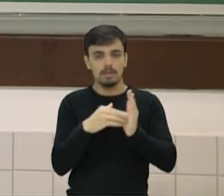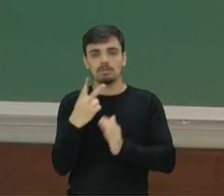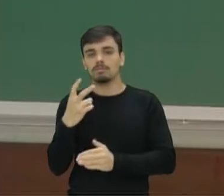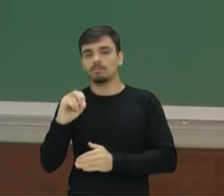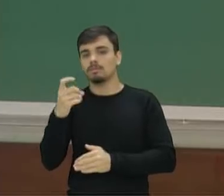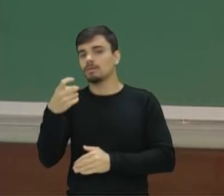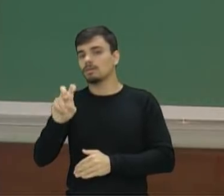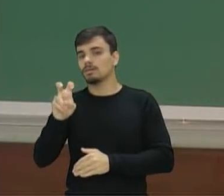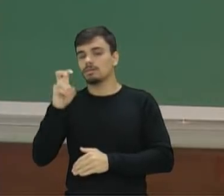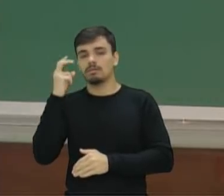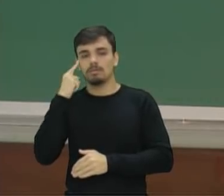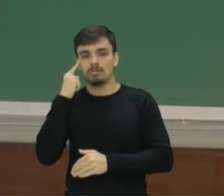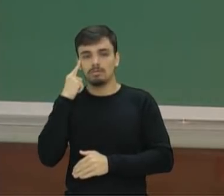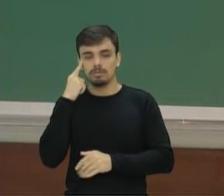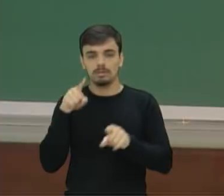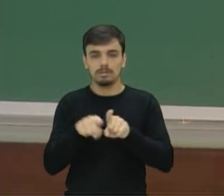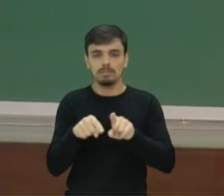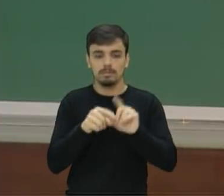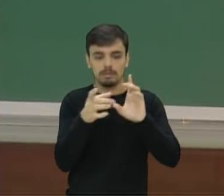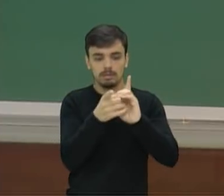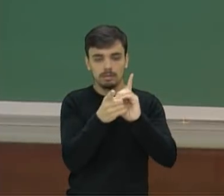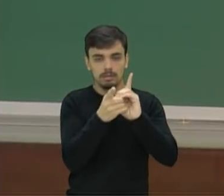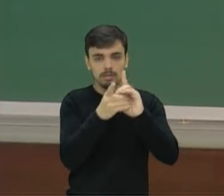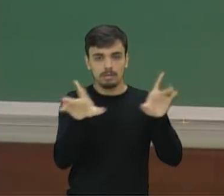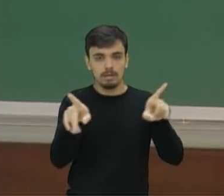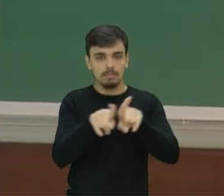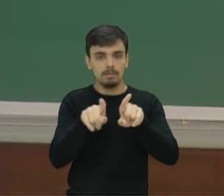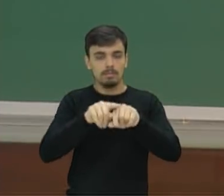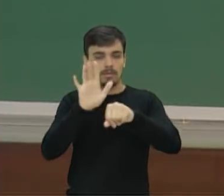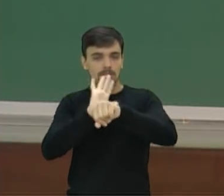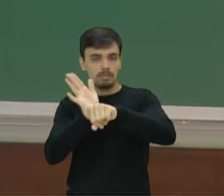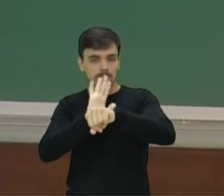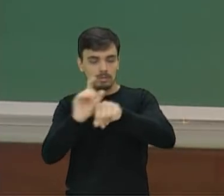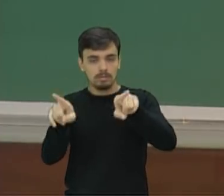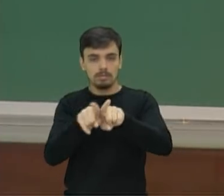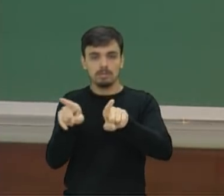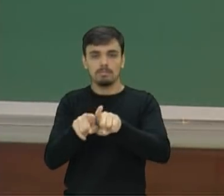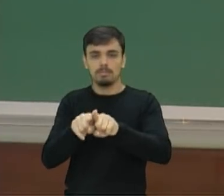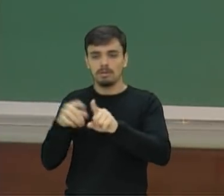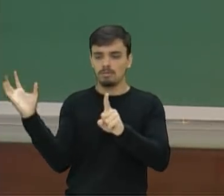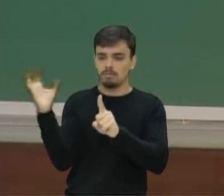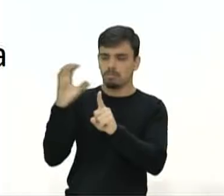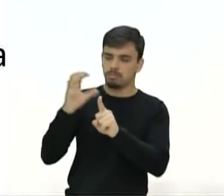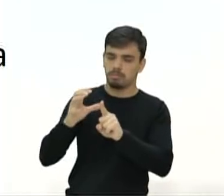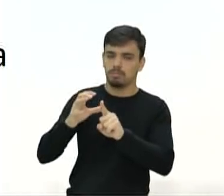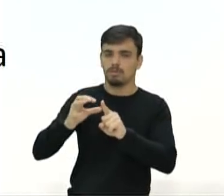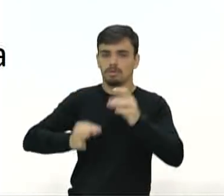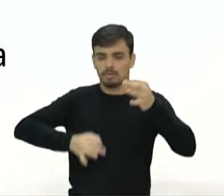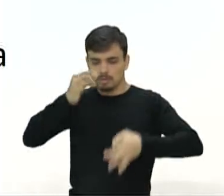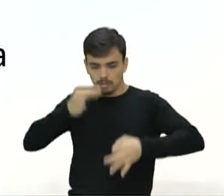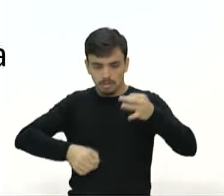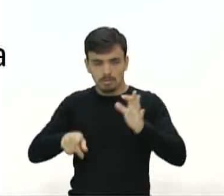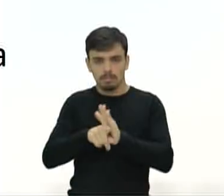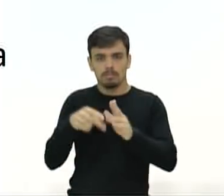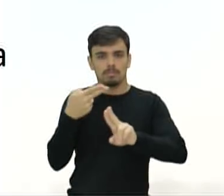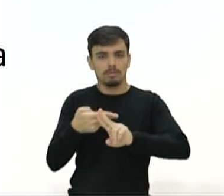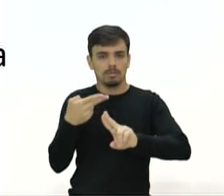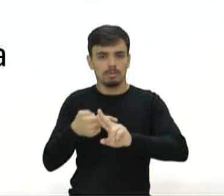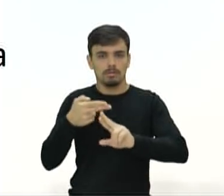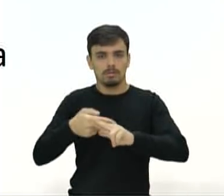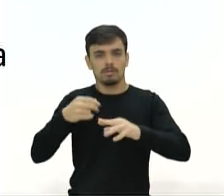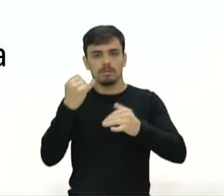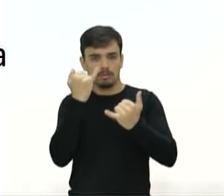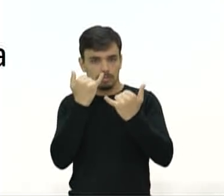da democratização do acesso ao cinema, manipulação do comportamento do usuário pelo controle de dados